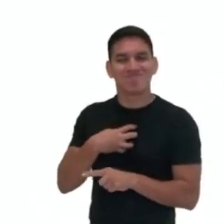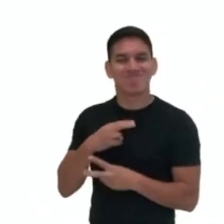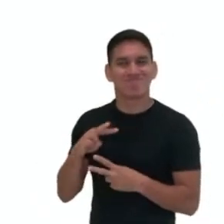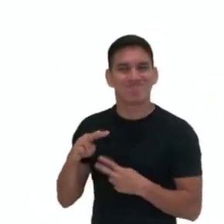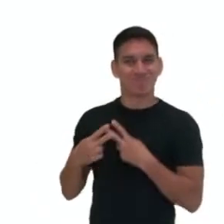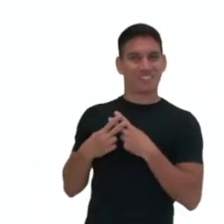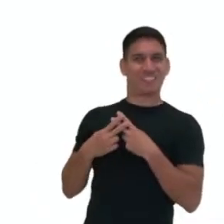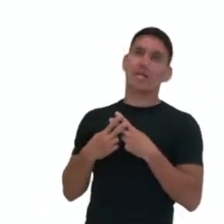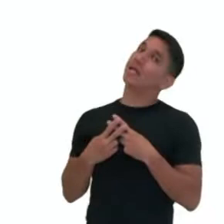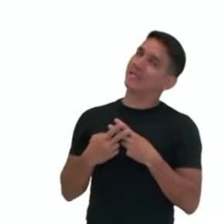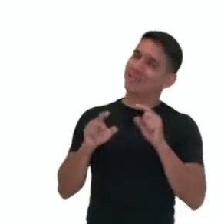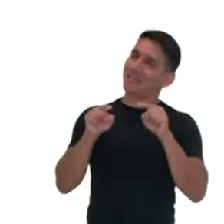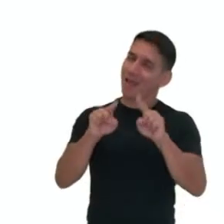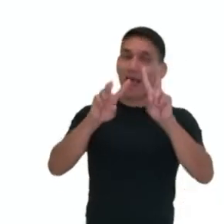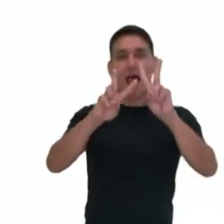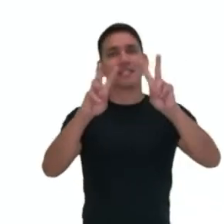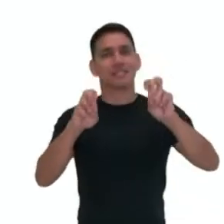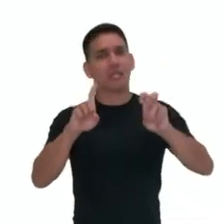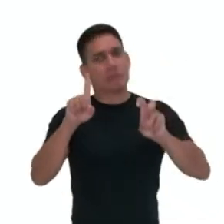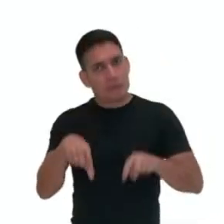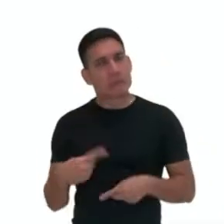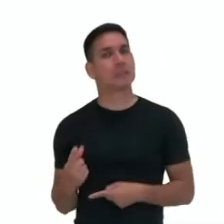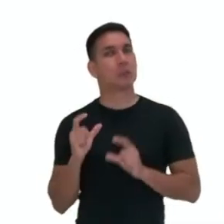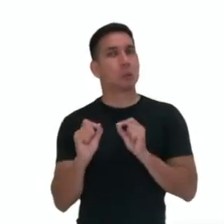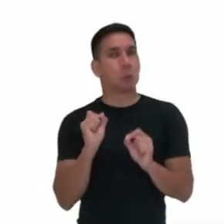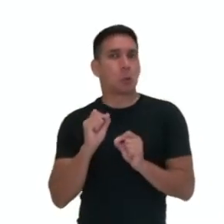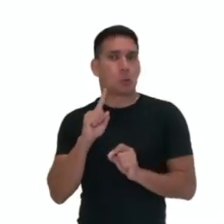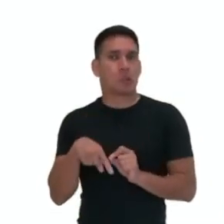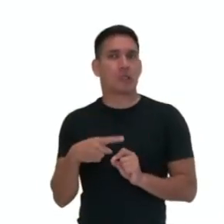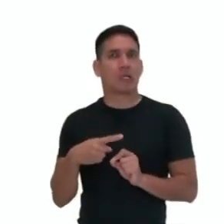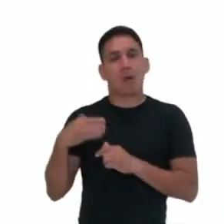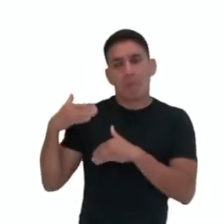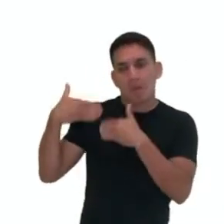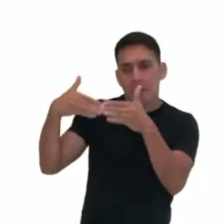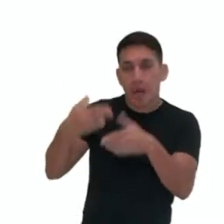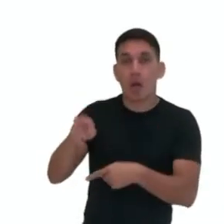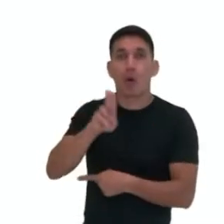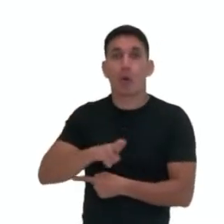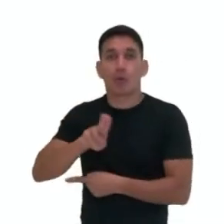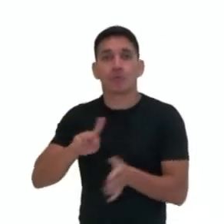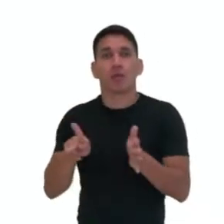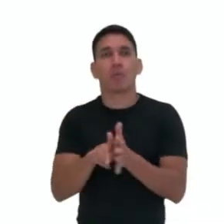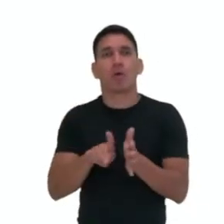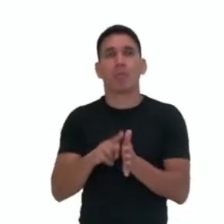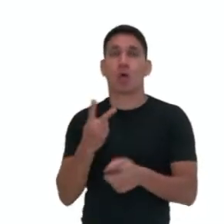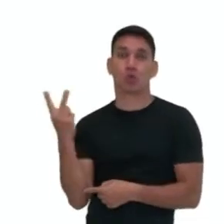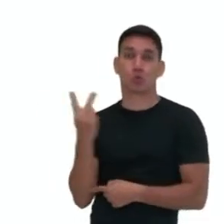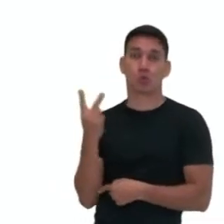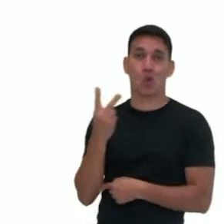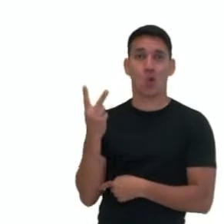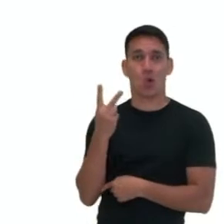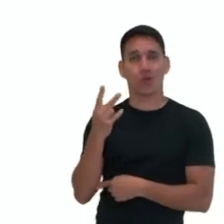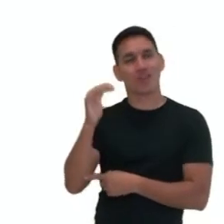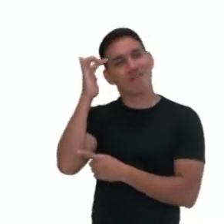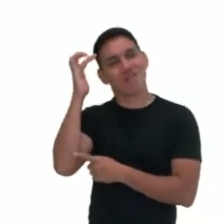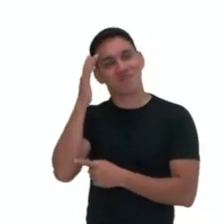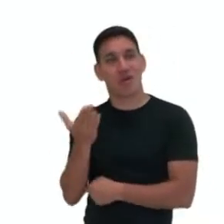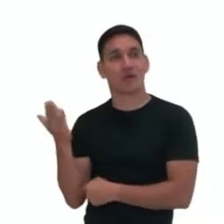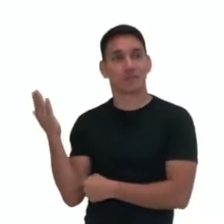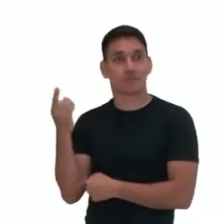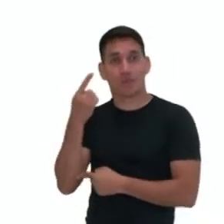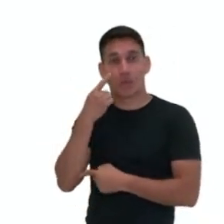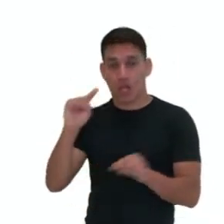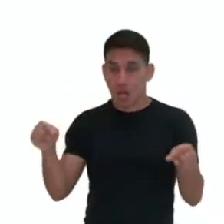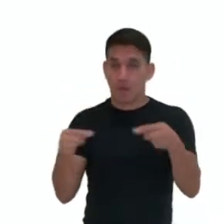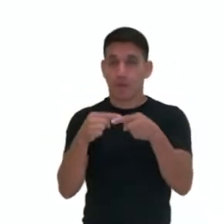aprisionamento? Este tema é um tema bastante recorrente entre esses dois filósofos aqui.